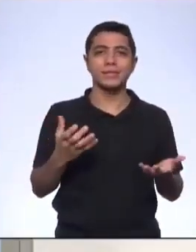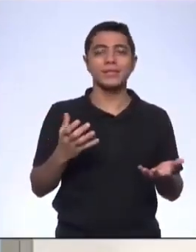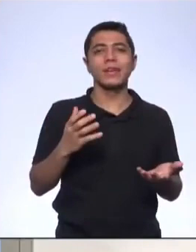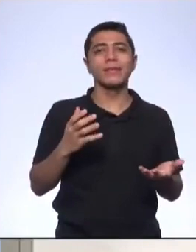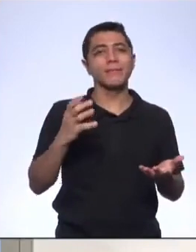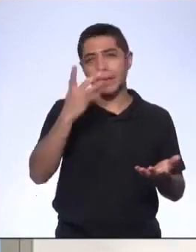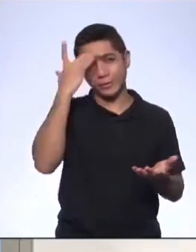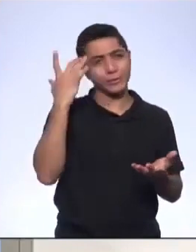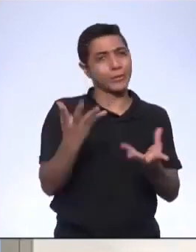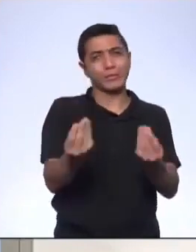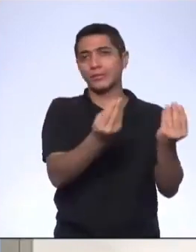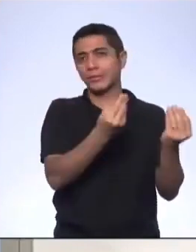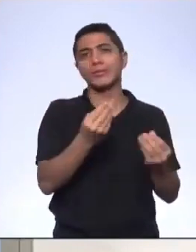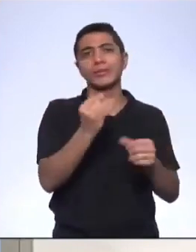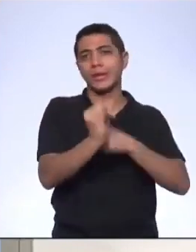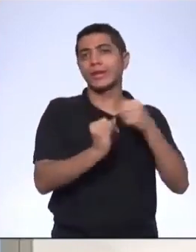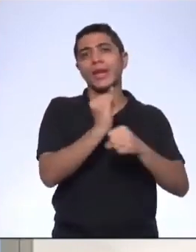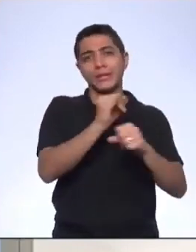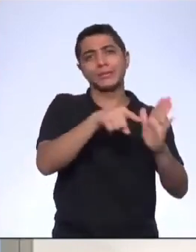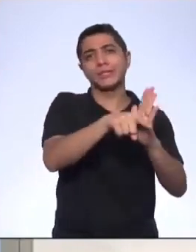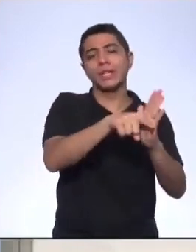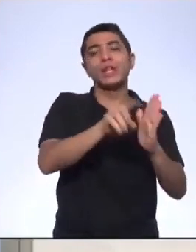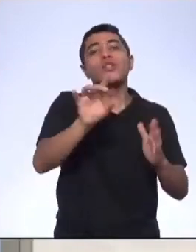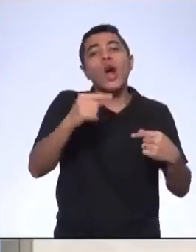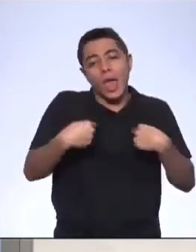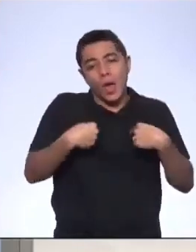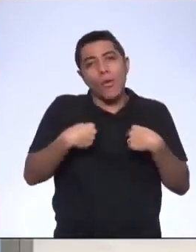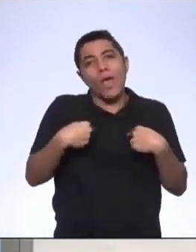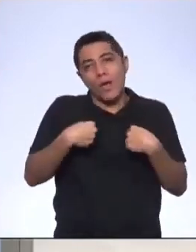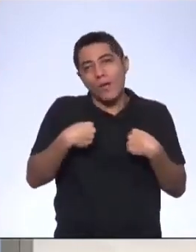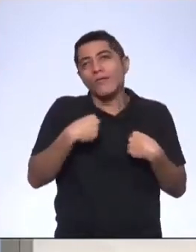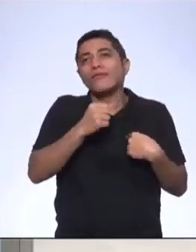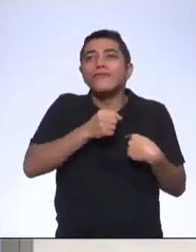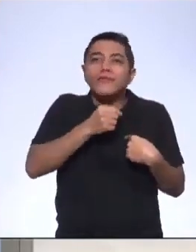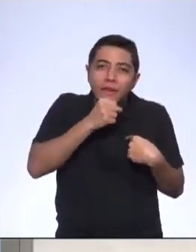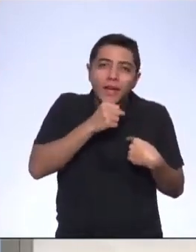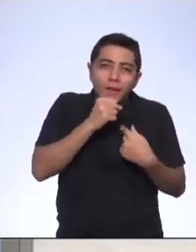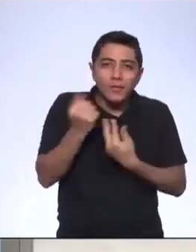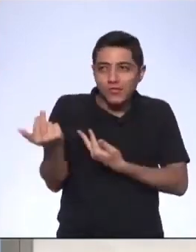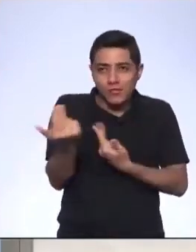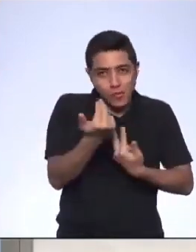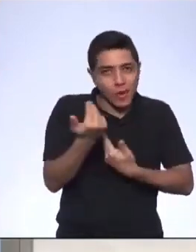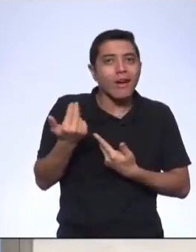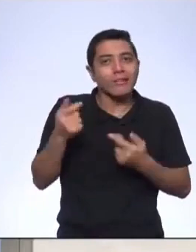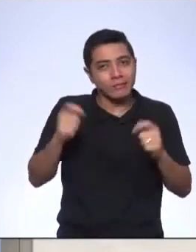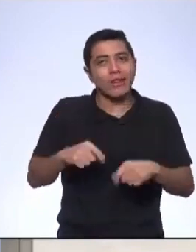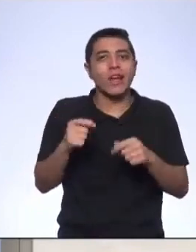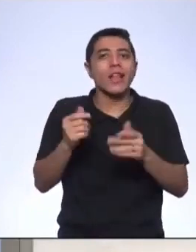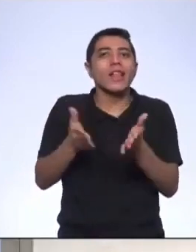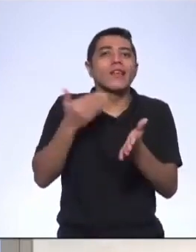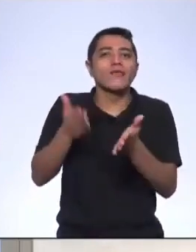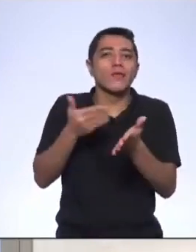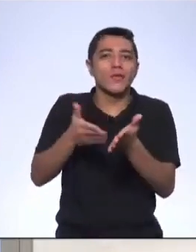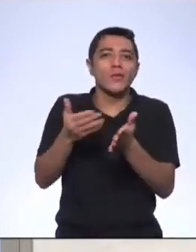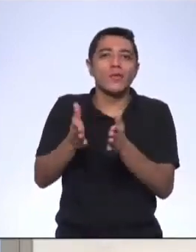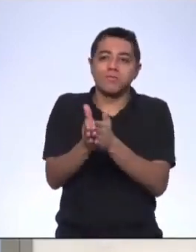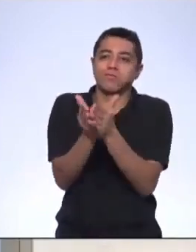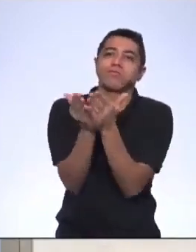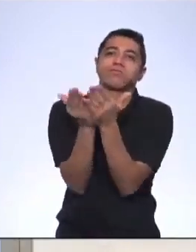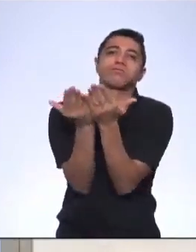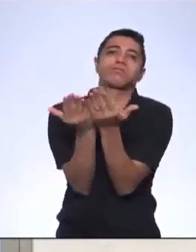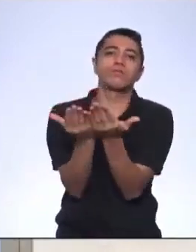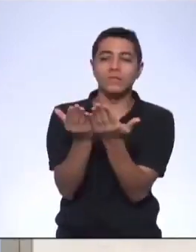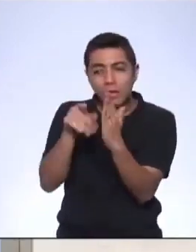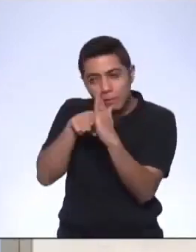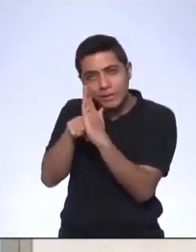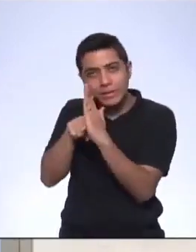vai lá em algumas enciclopédias que eu tenho em casa no livro lá para dar uma olhadinha e tal. Mas isso é porque também tem aquele negócio, né? Se